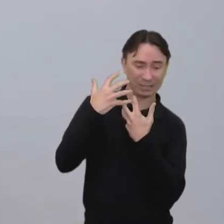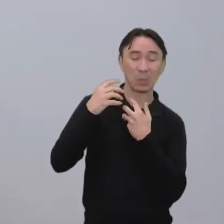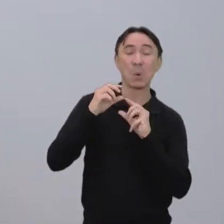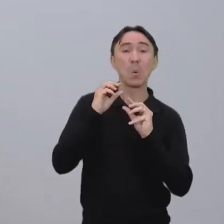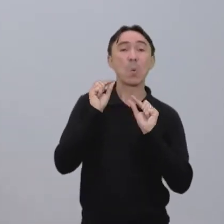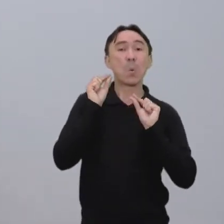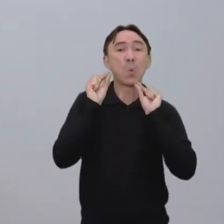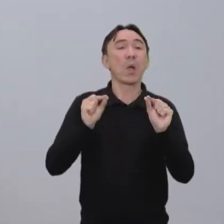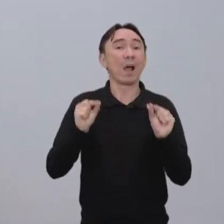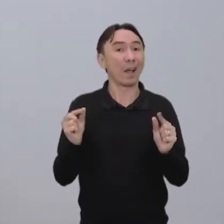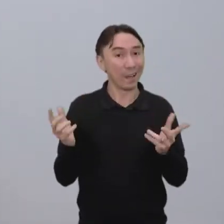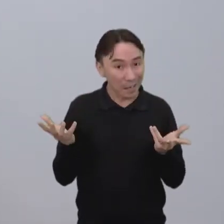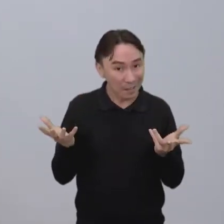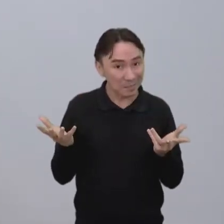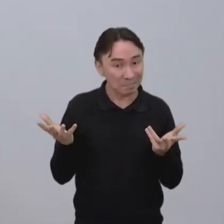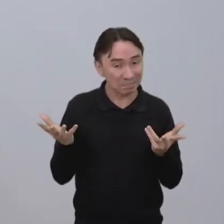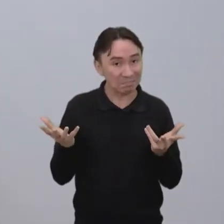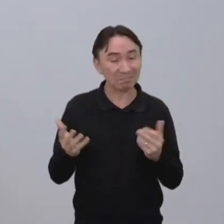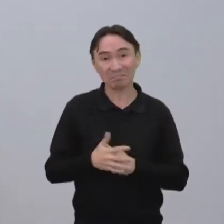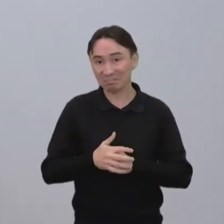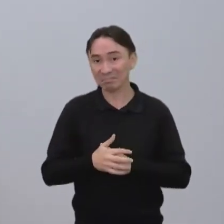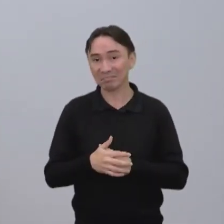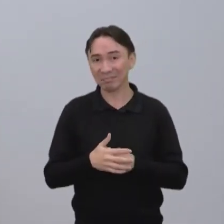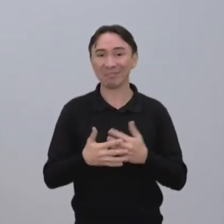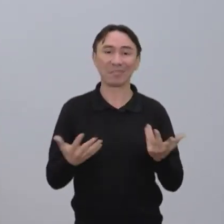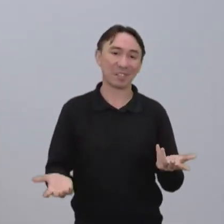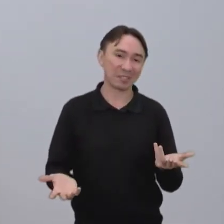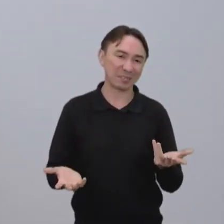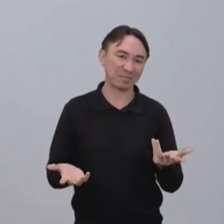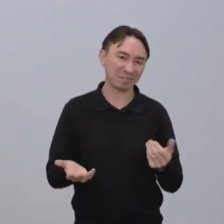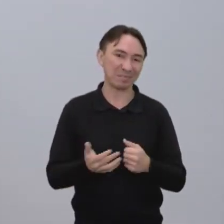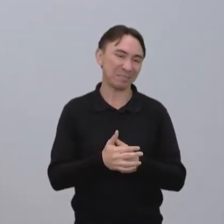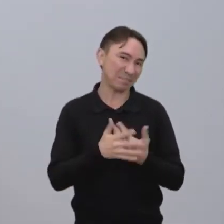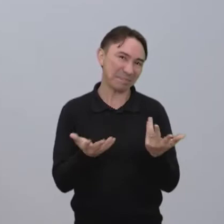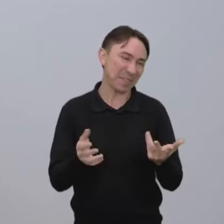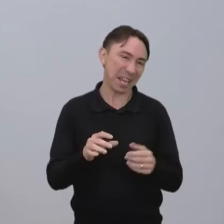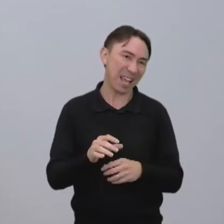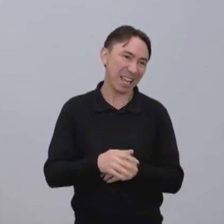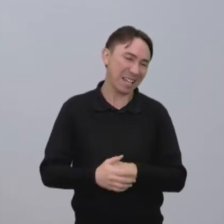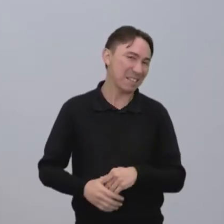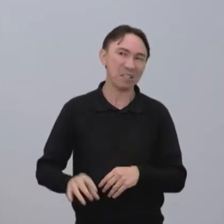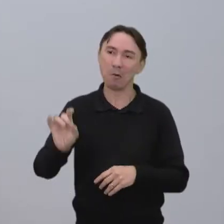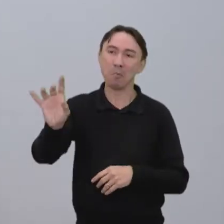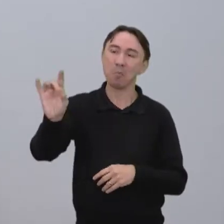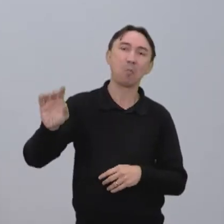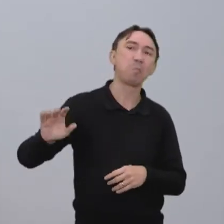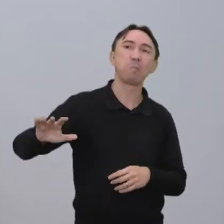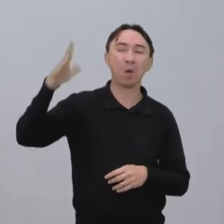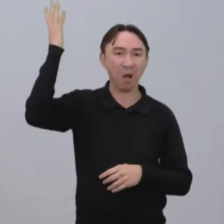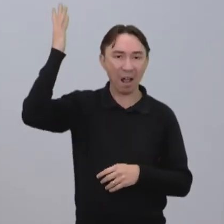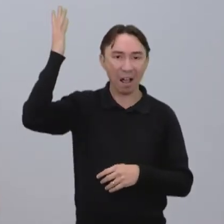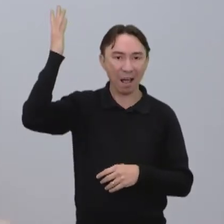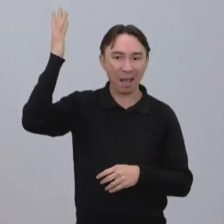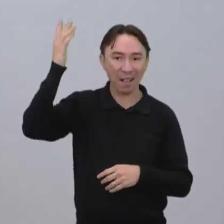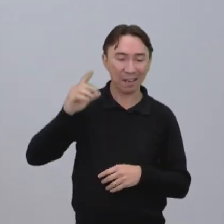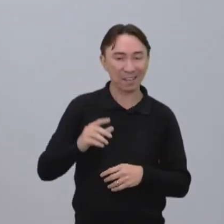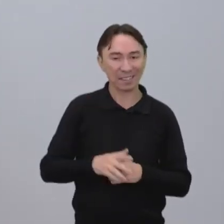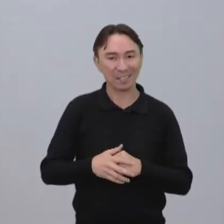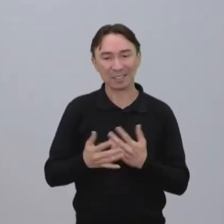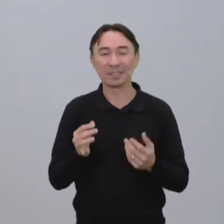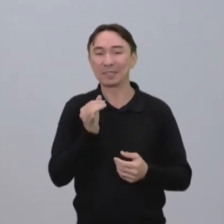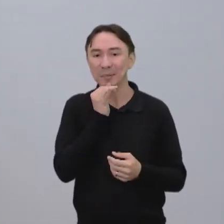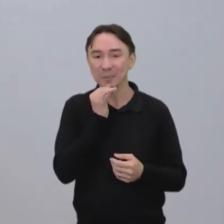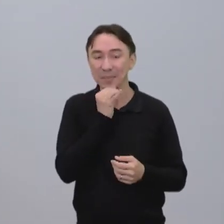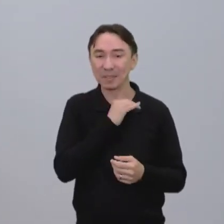pessoas, né? E, de fato, não é aleatório, não é casual que entre esses 13%